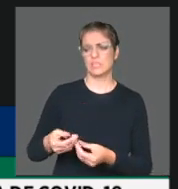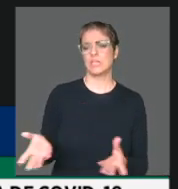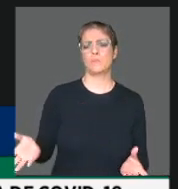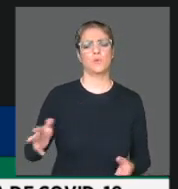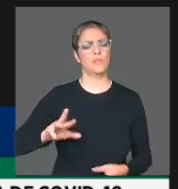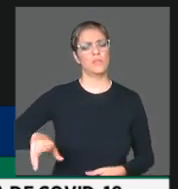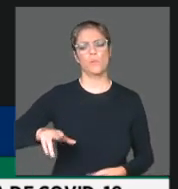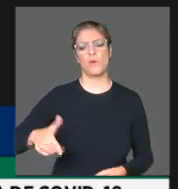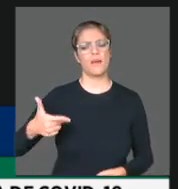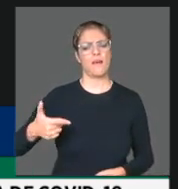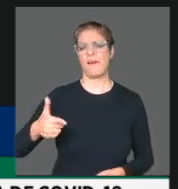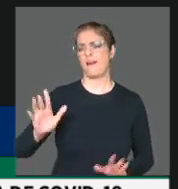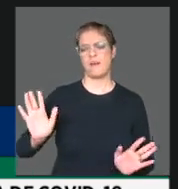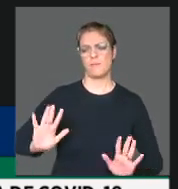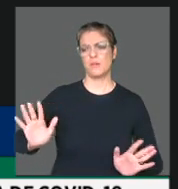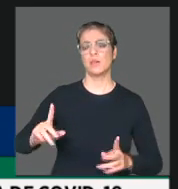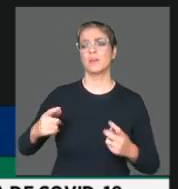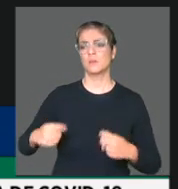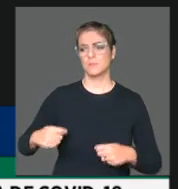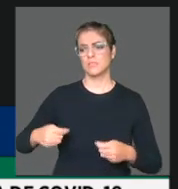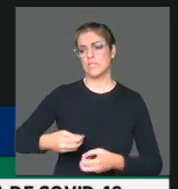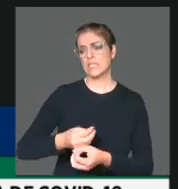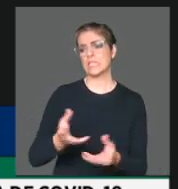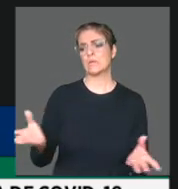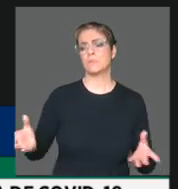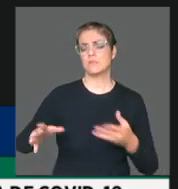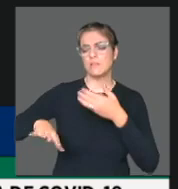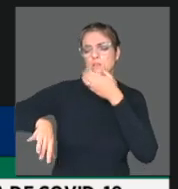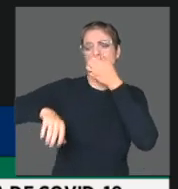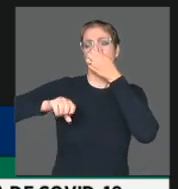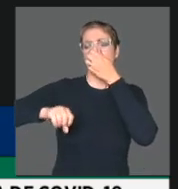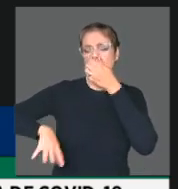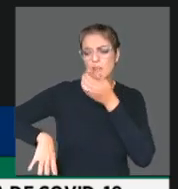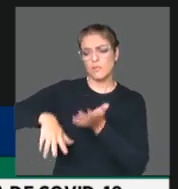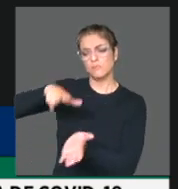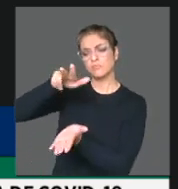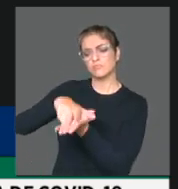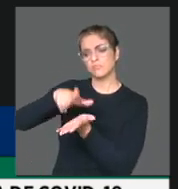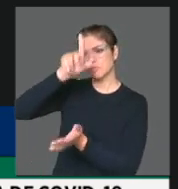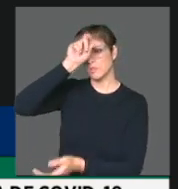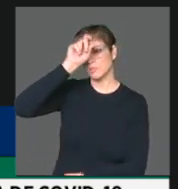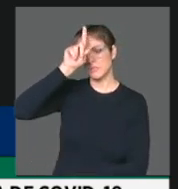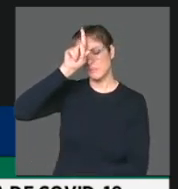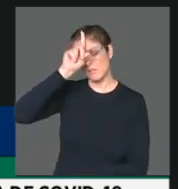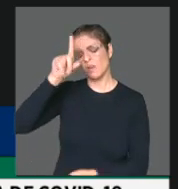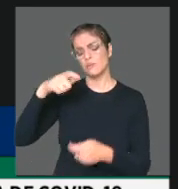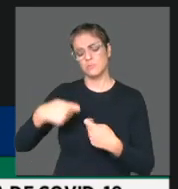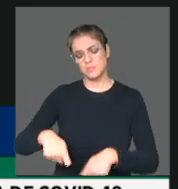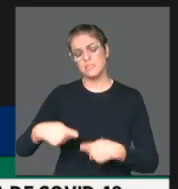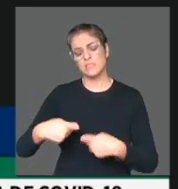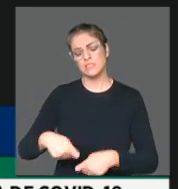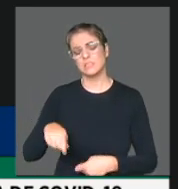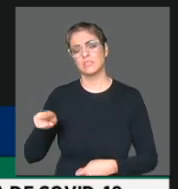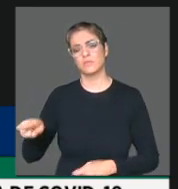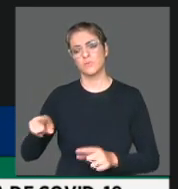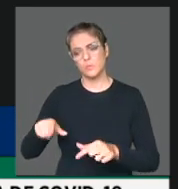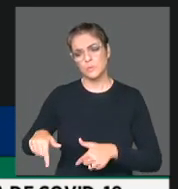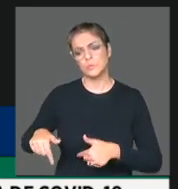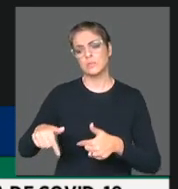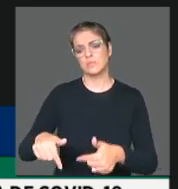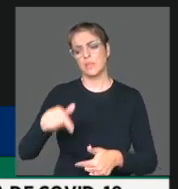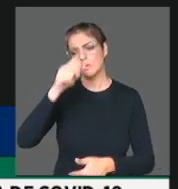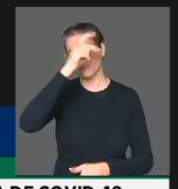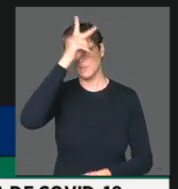é munição e não é arma. É respirador, é leito dos hospitais federais. Era isso que o senhor tinha que estar sentando com